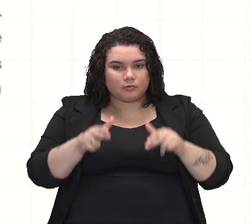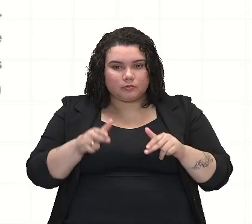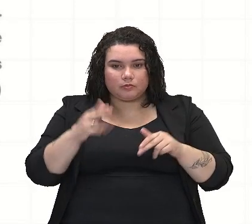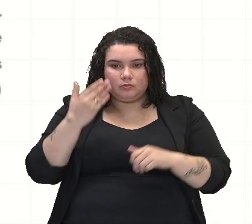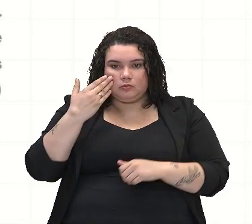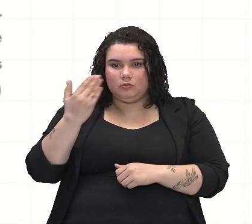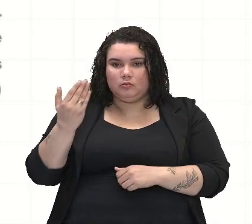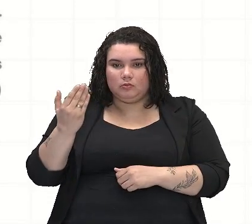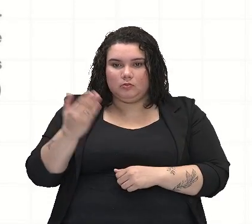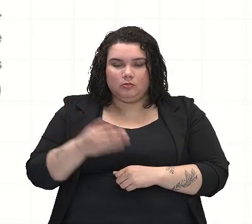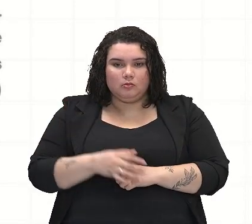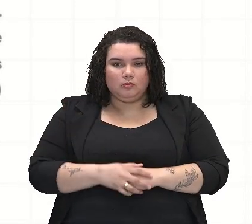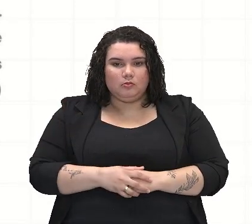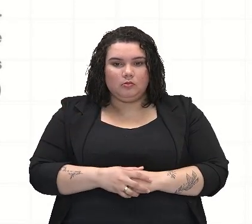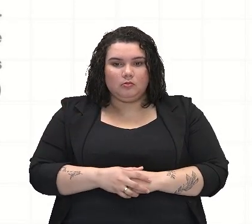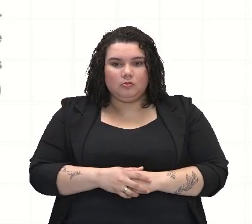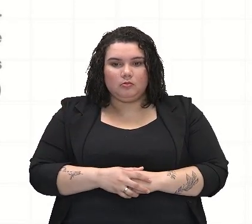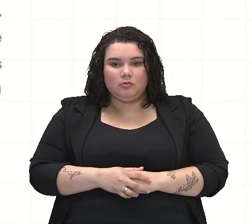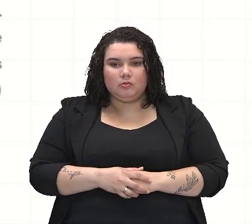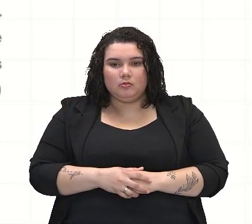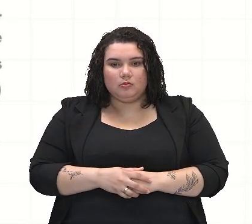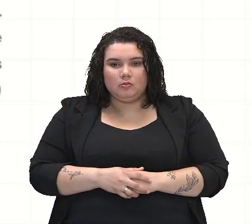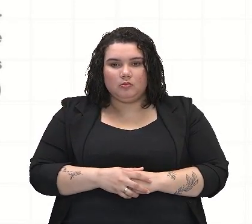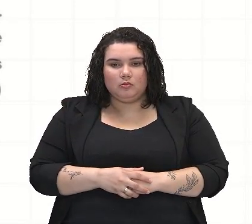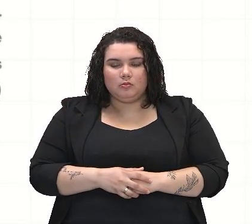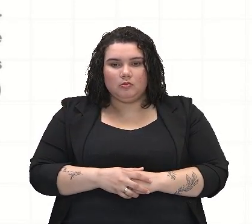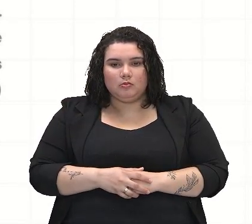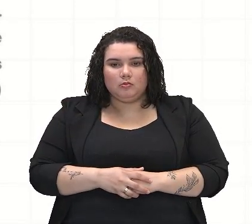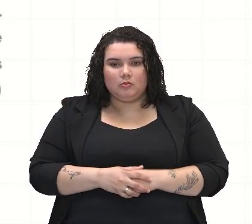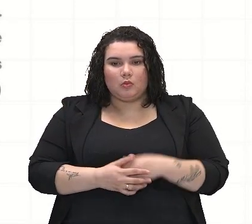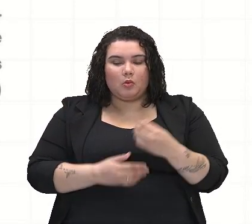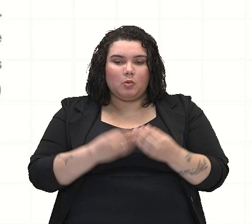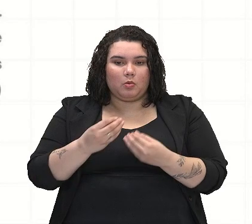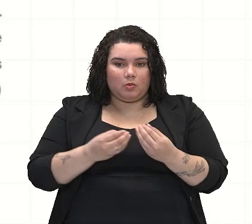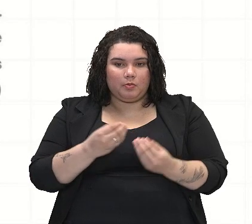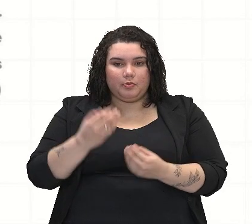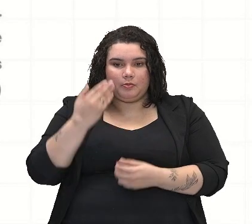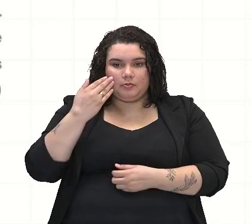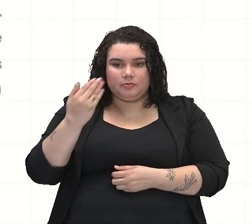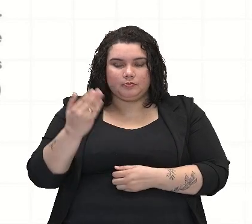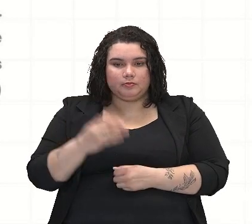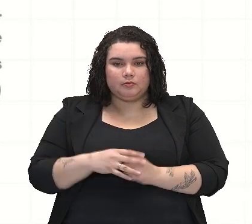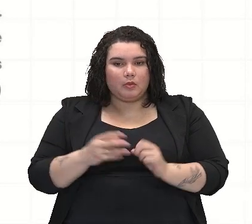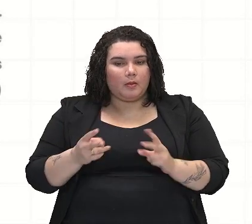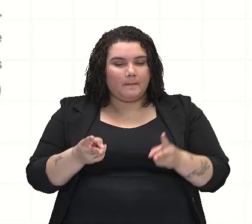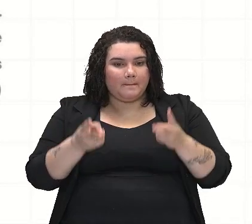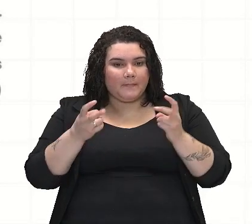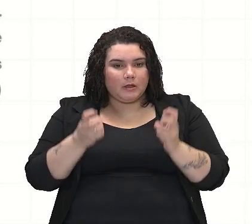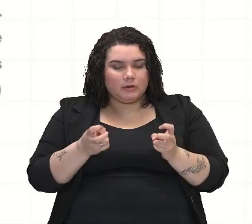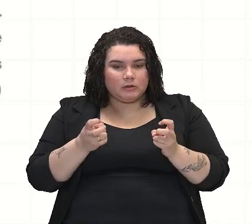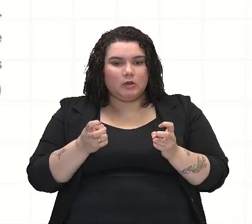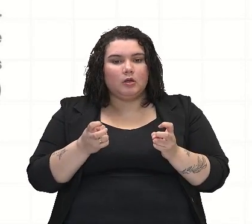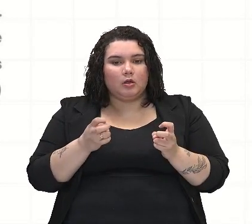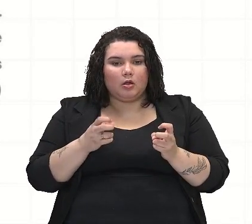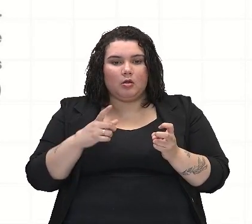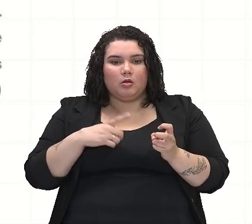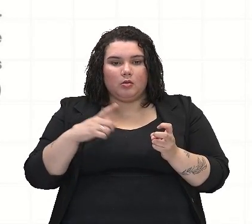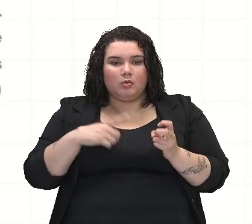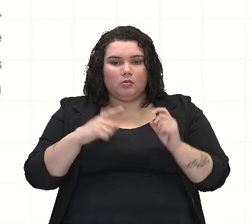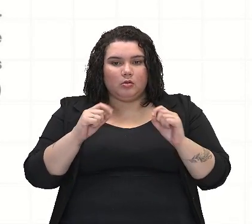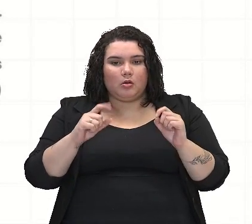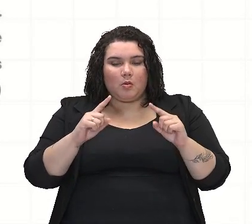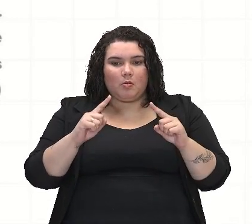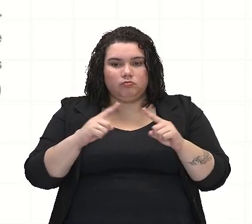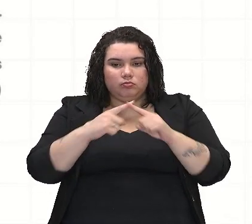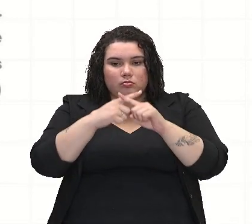iguais, tá? Então, olha aqui como é que fica. Note-se que as circunferências se interceptam, né?